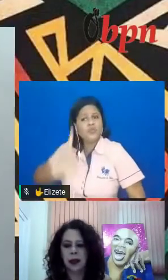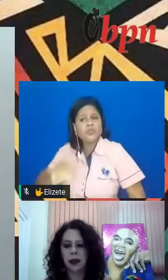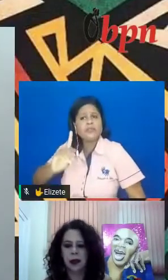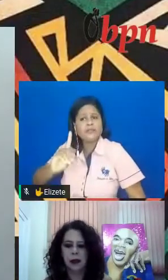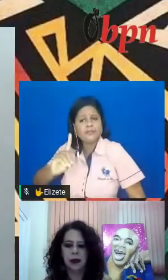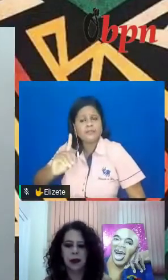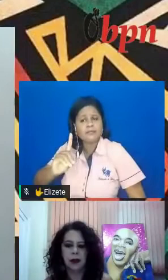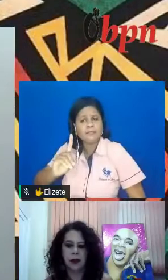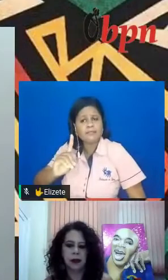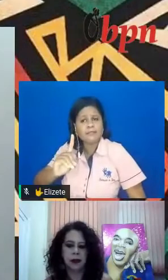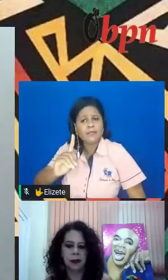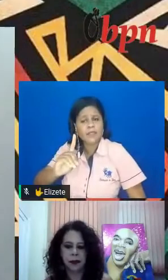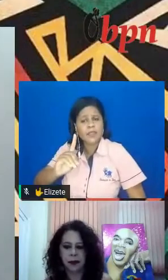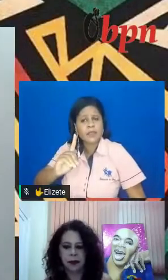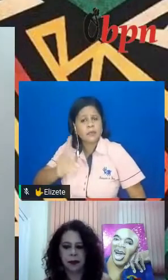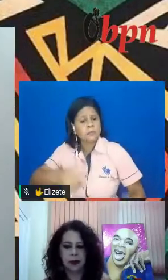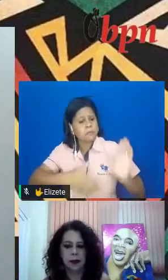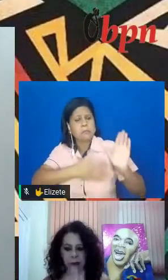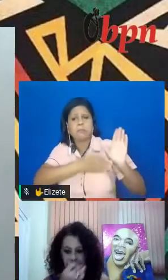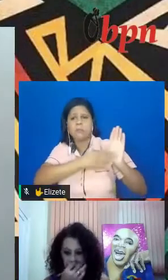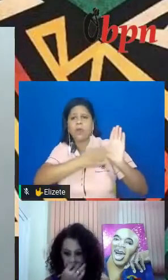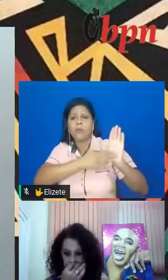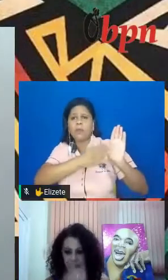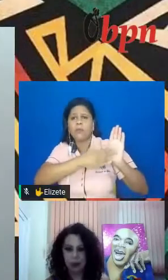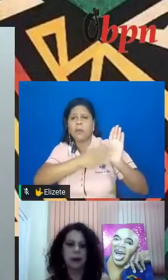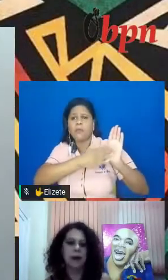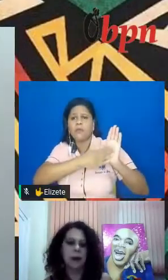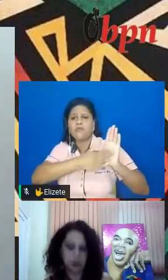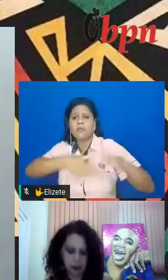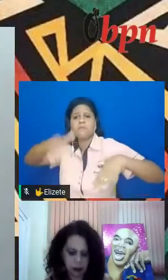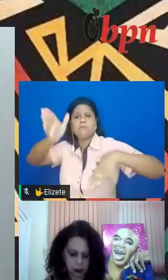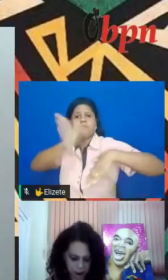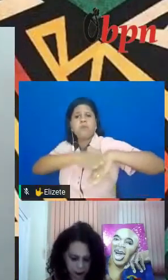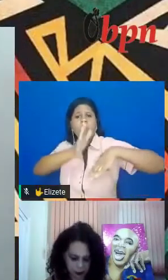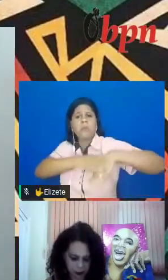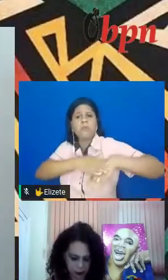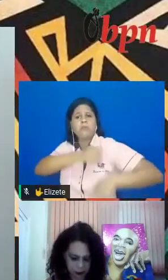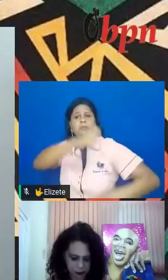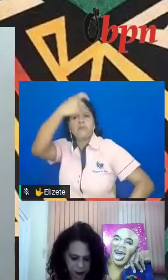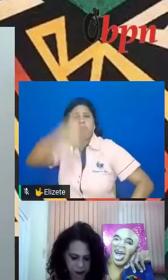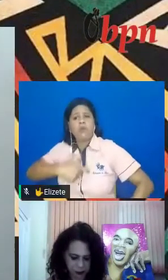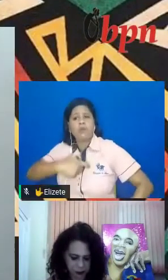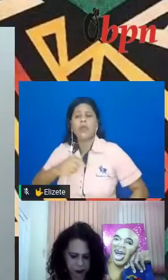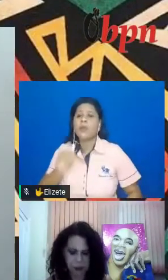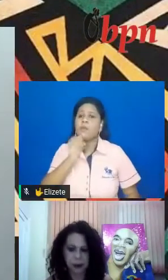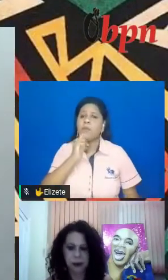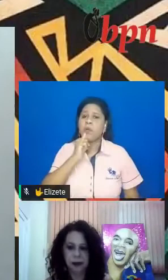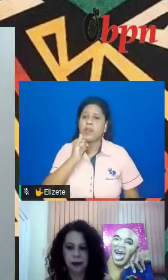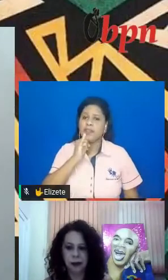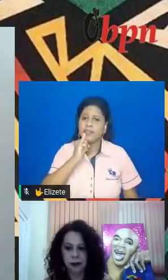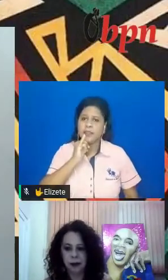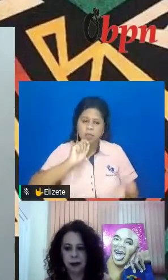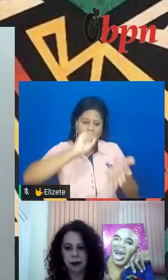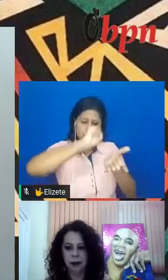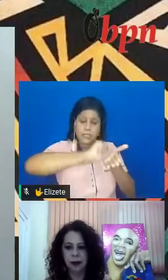de promover uma autoria. Então, por exemplo, os escritores, é isso que eu digo